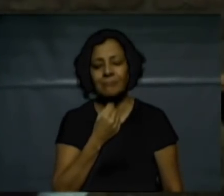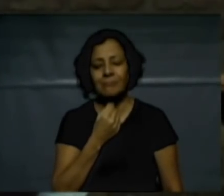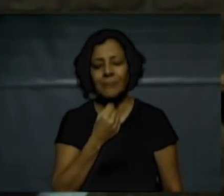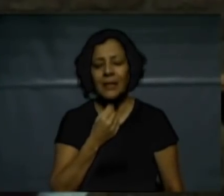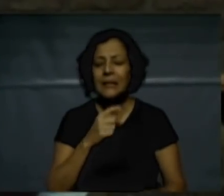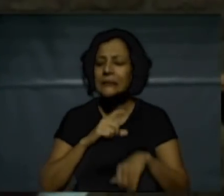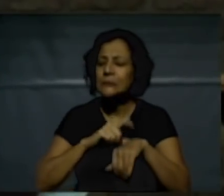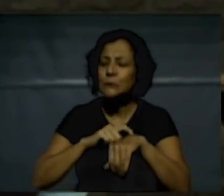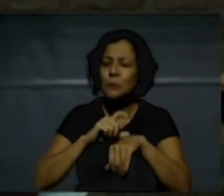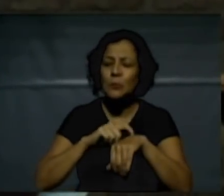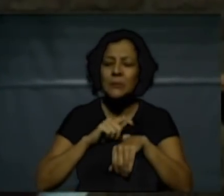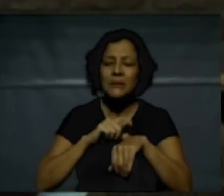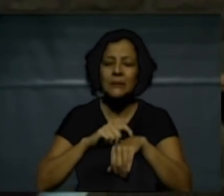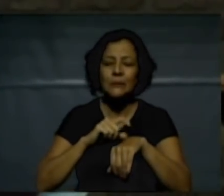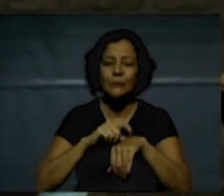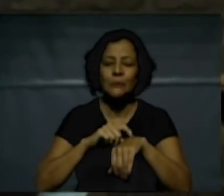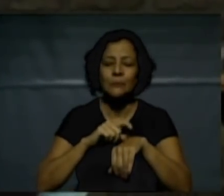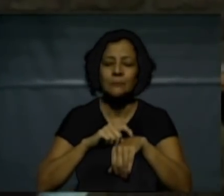neste momento